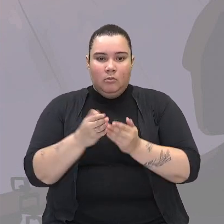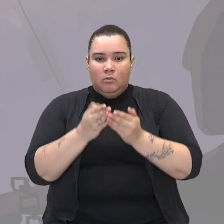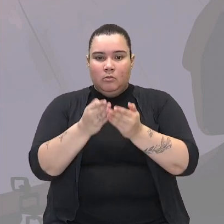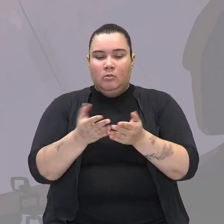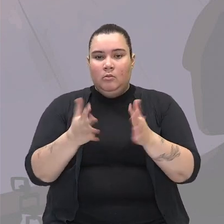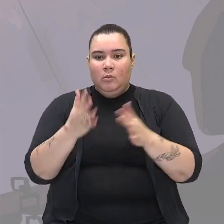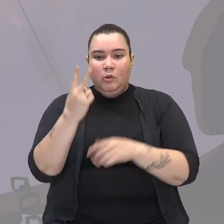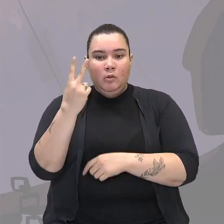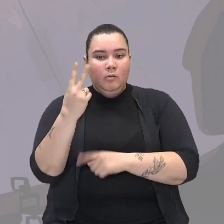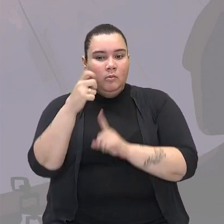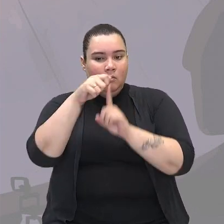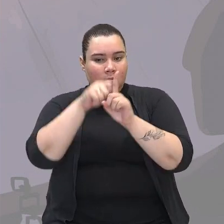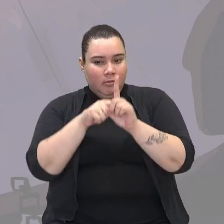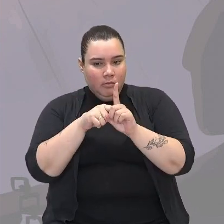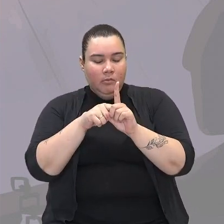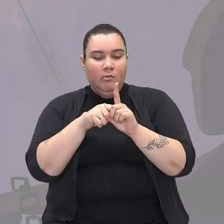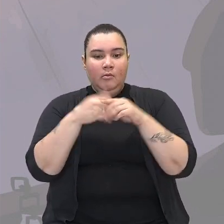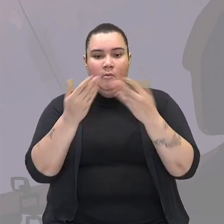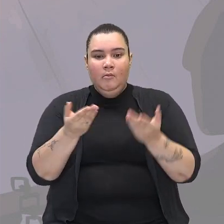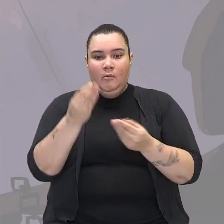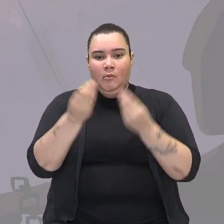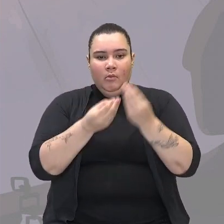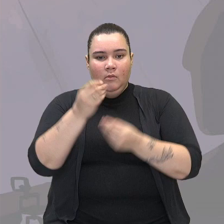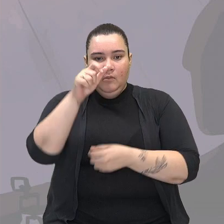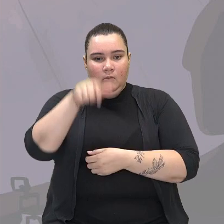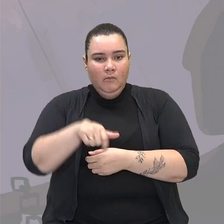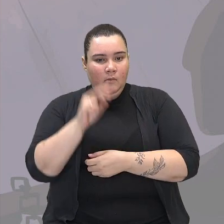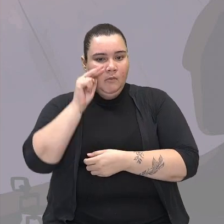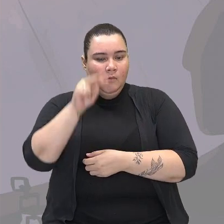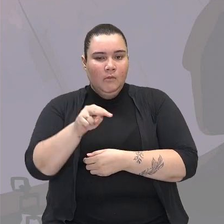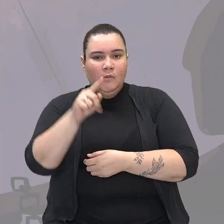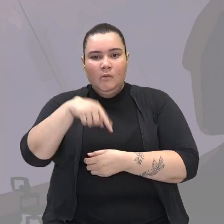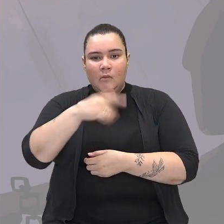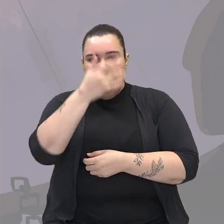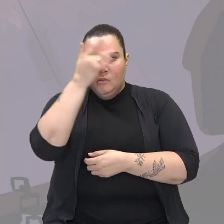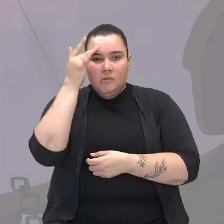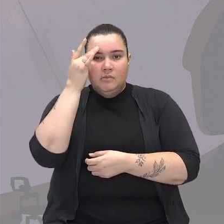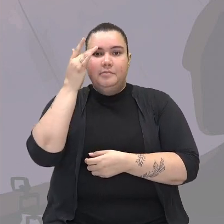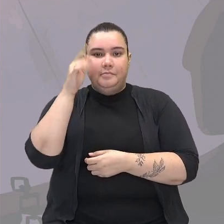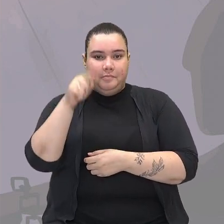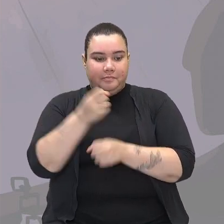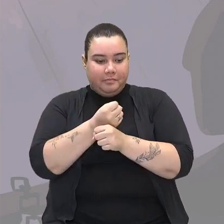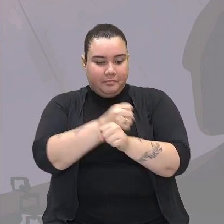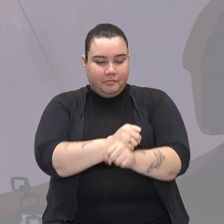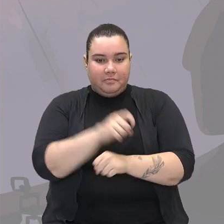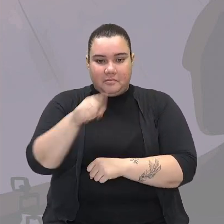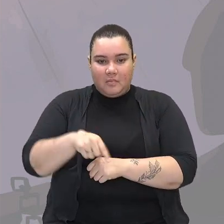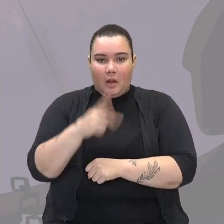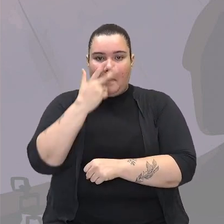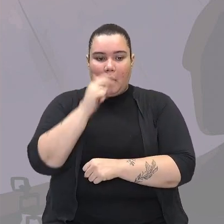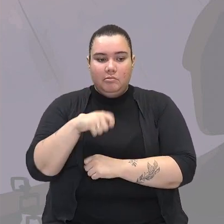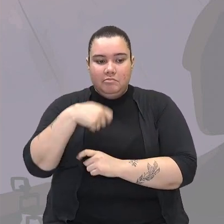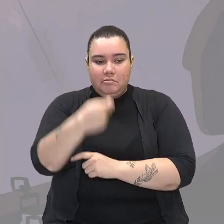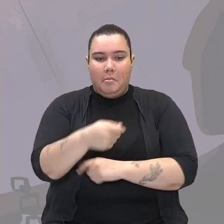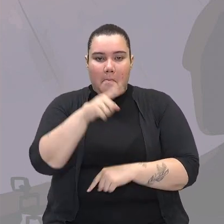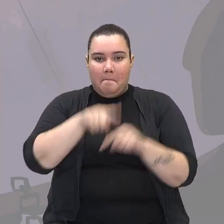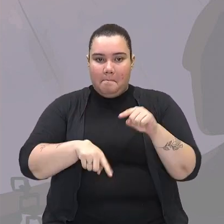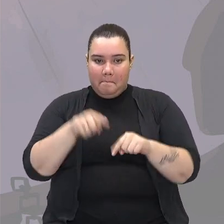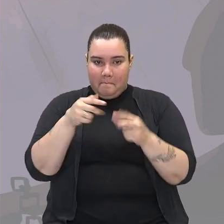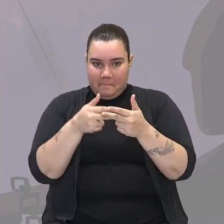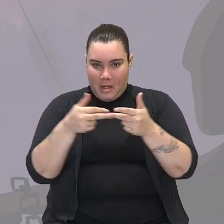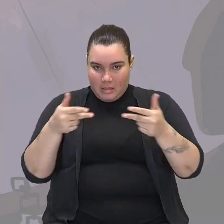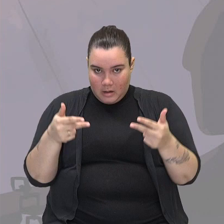2 meses e como o escravizado ele era visto como uma mercadoria como um bem lucrativo a